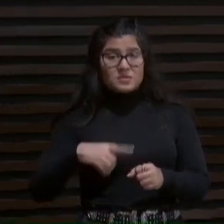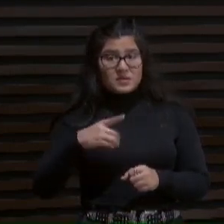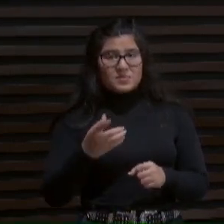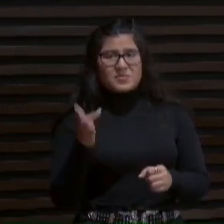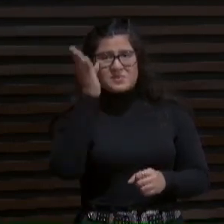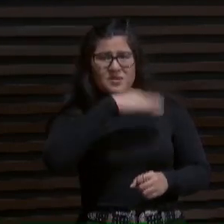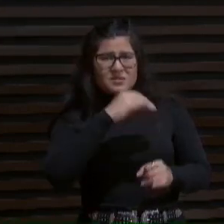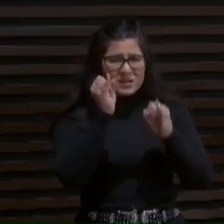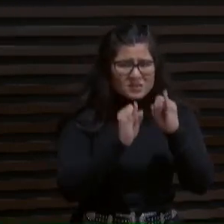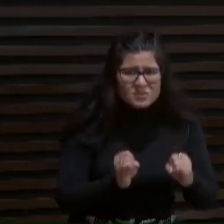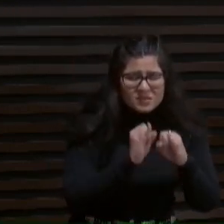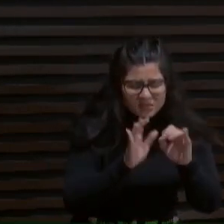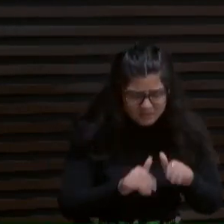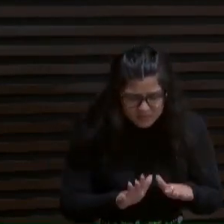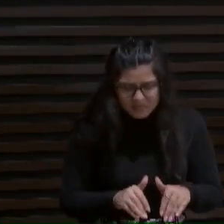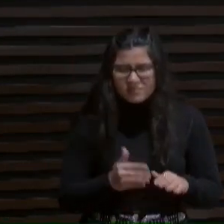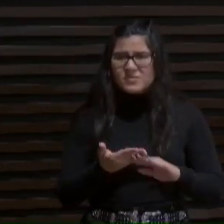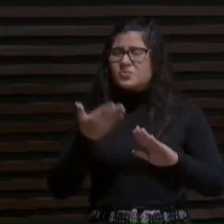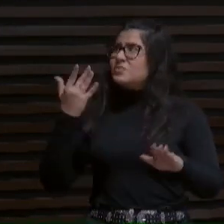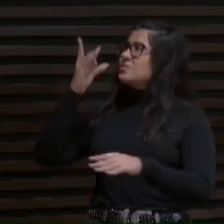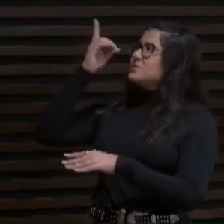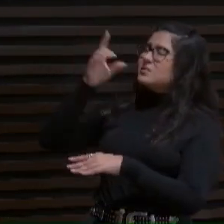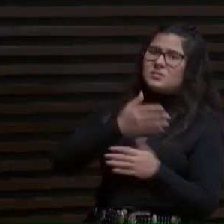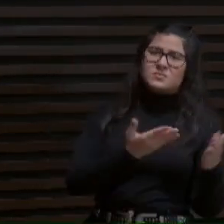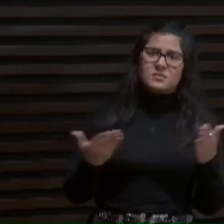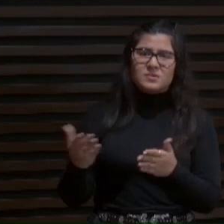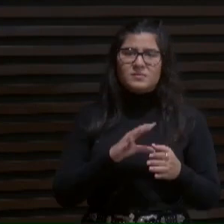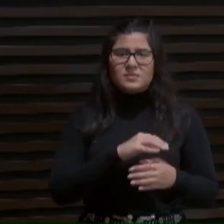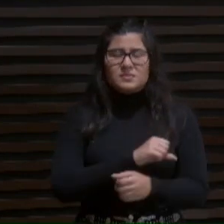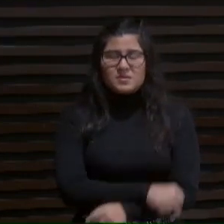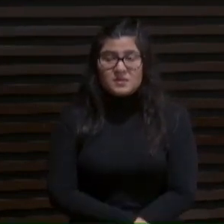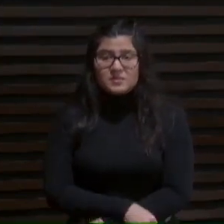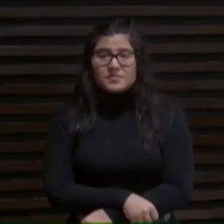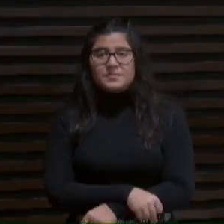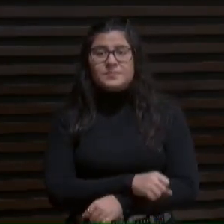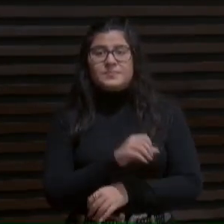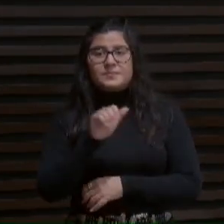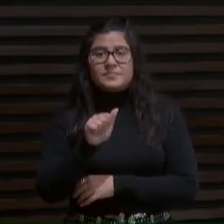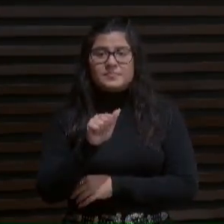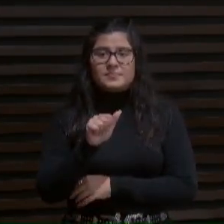maldade, idolatria e de distanciamento de Deus, foram levados para o cativeiro assírio, de onde nunca mais voltaram.